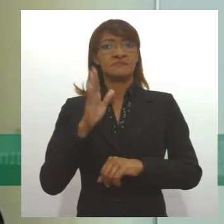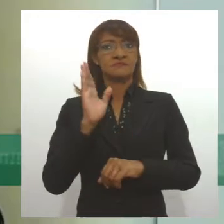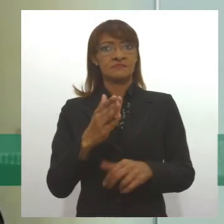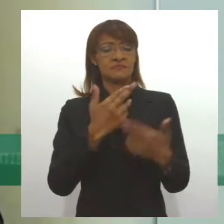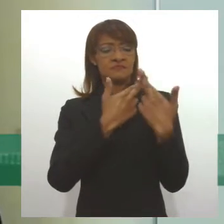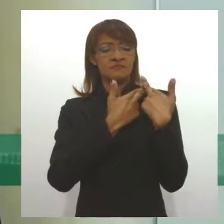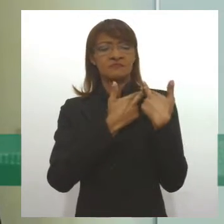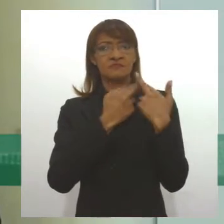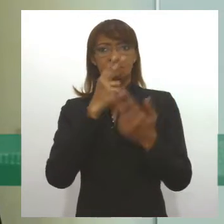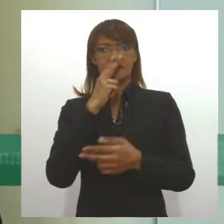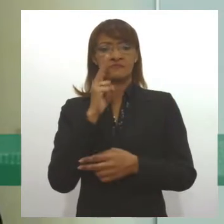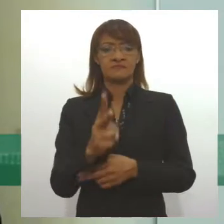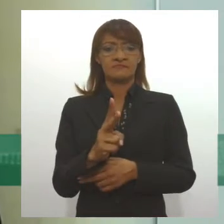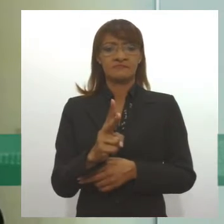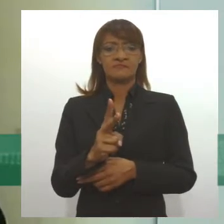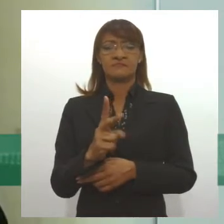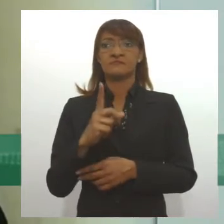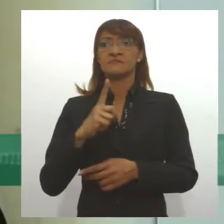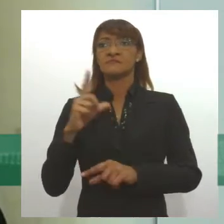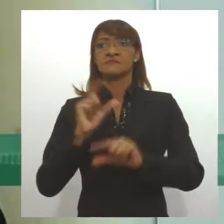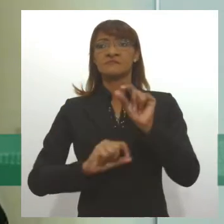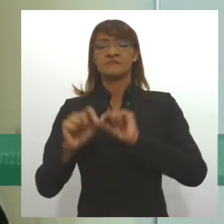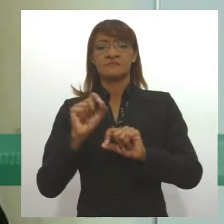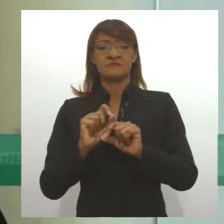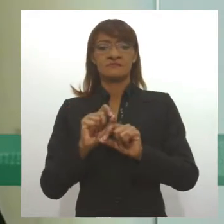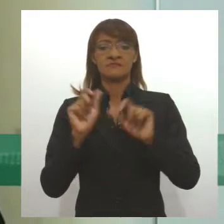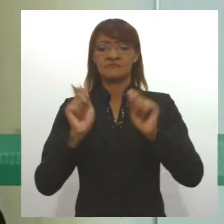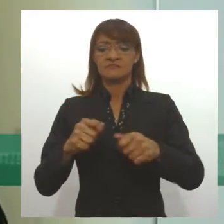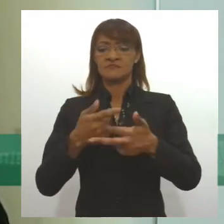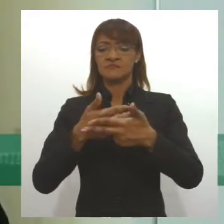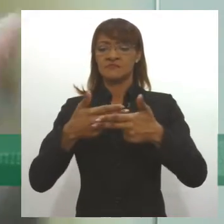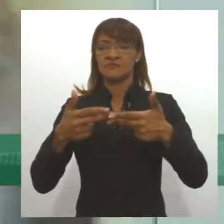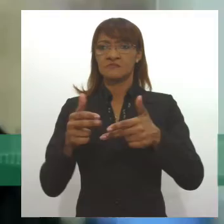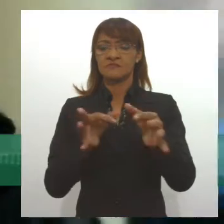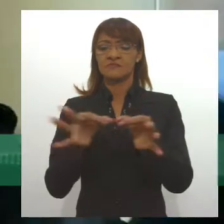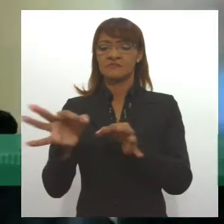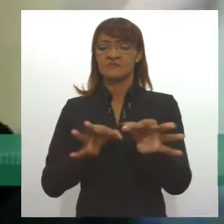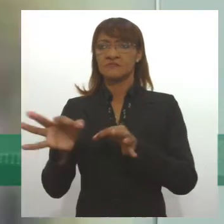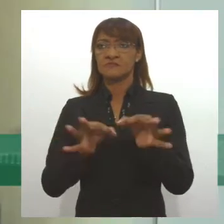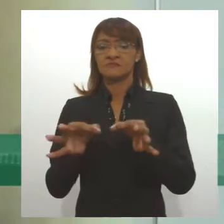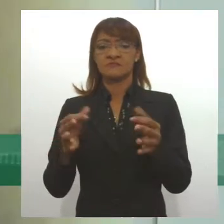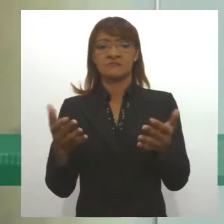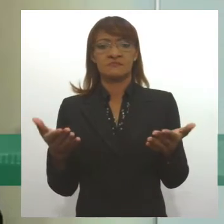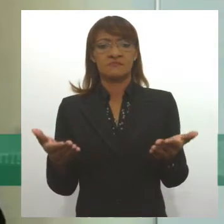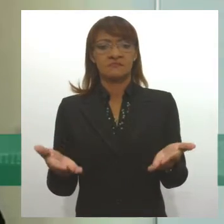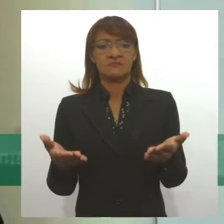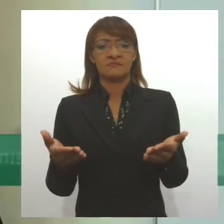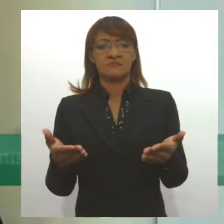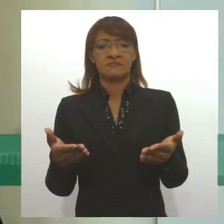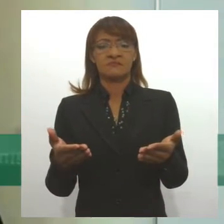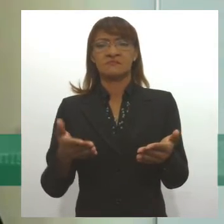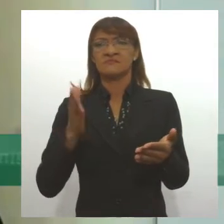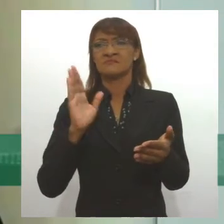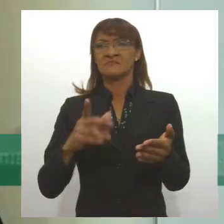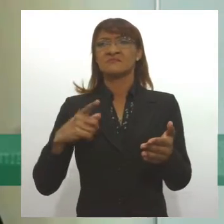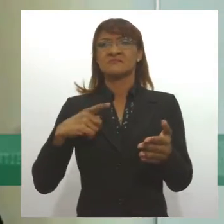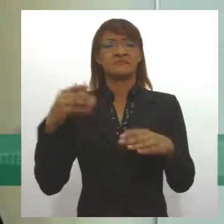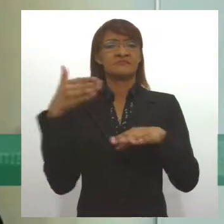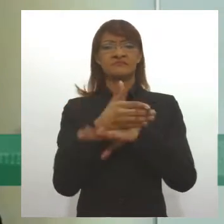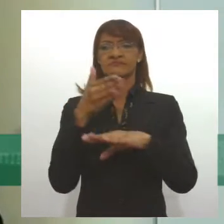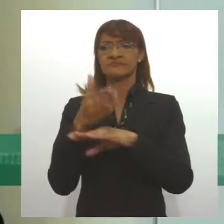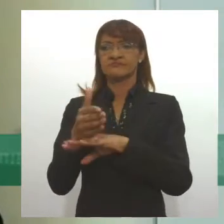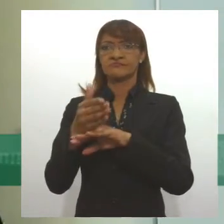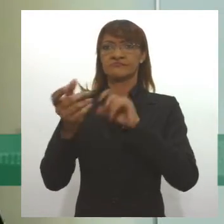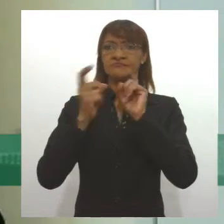maior de termos aí algo que coloque as coisas no seu devido lugar. Eu vi lá, participei de várias audiências